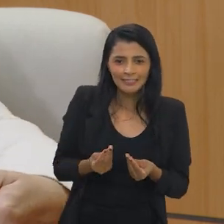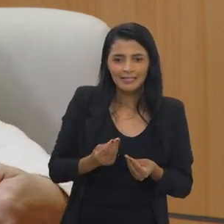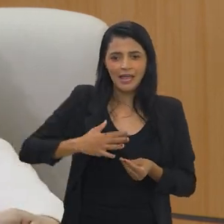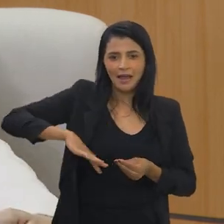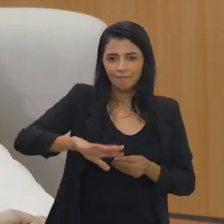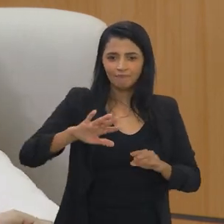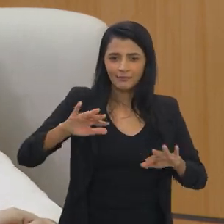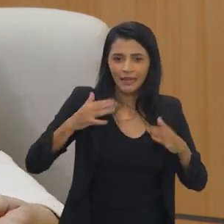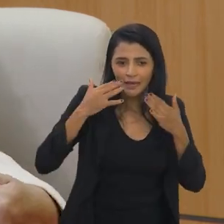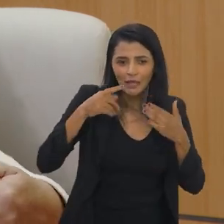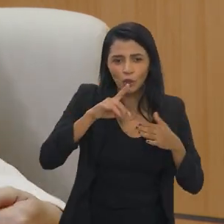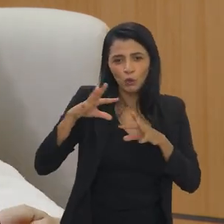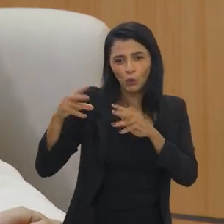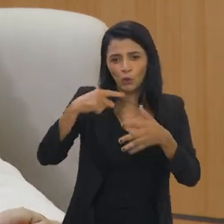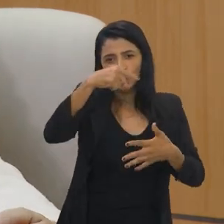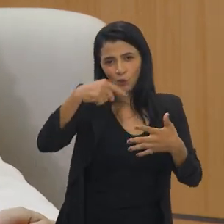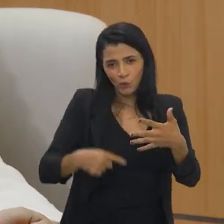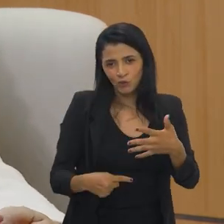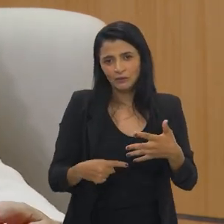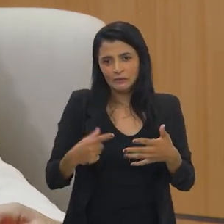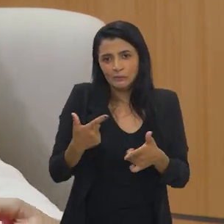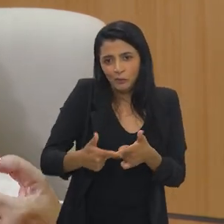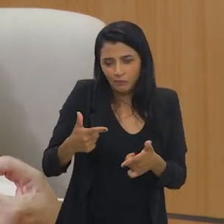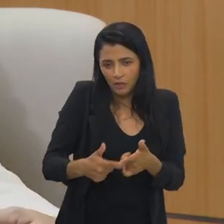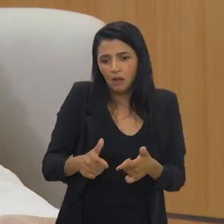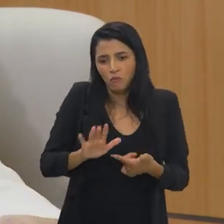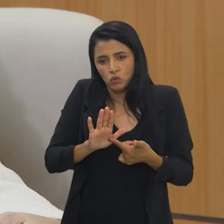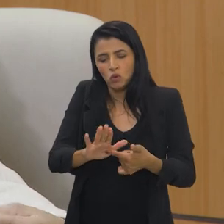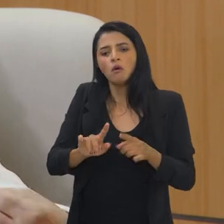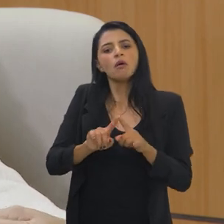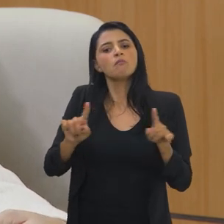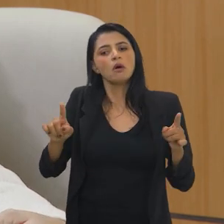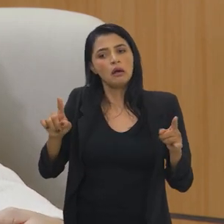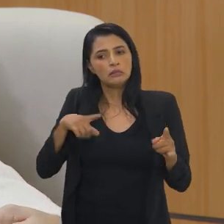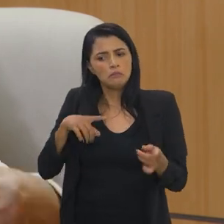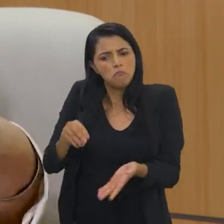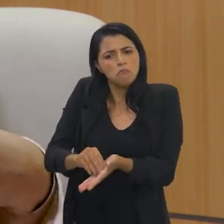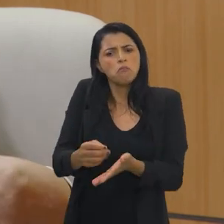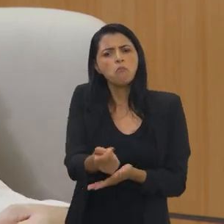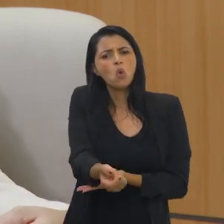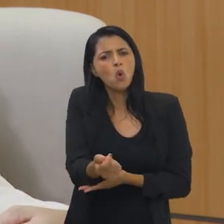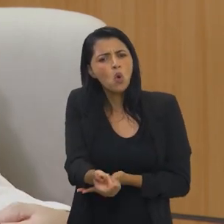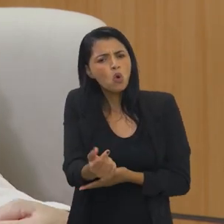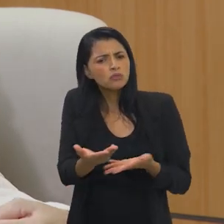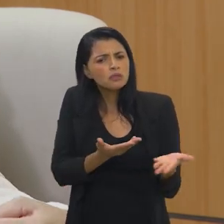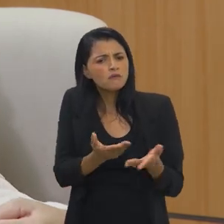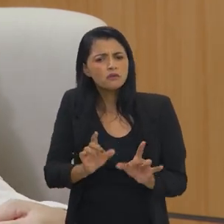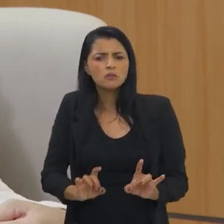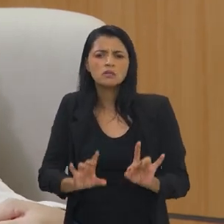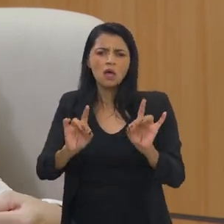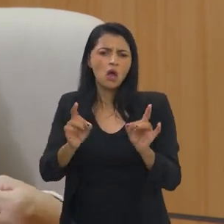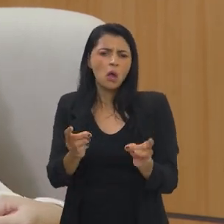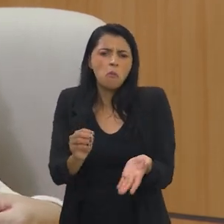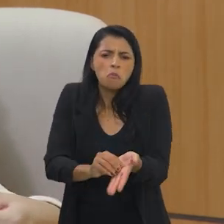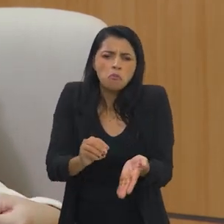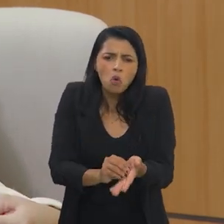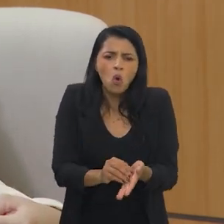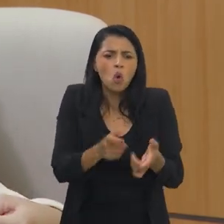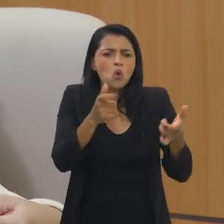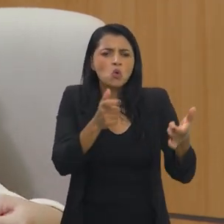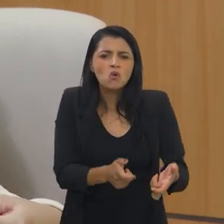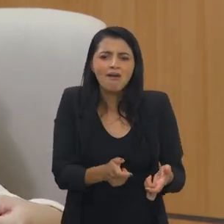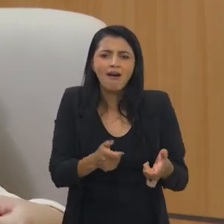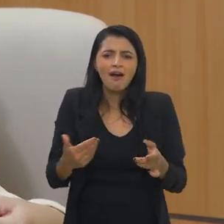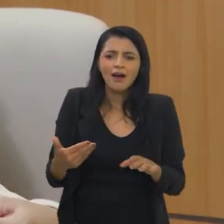ter trazido para ser na pública todos esses elementos nós Ainda temos muito pouco serviços especializados nós